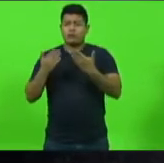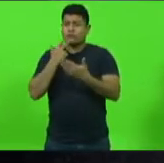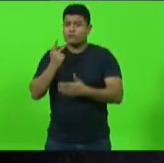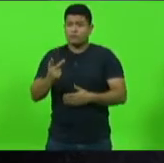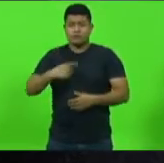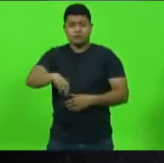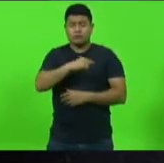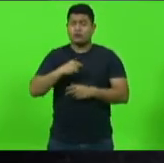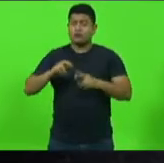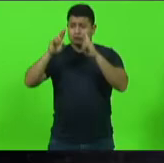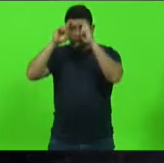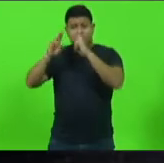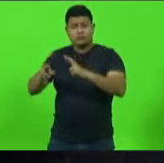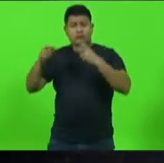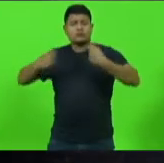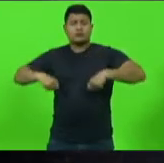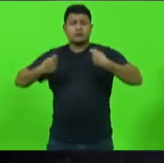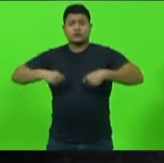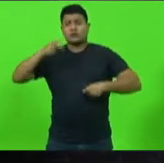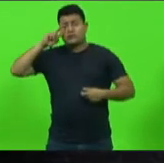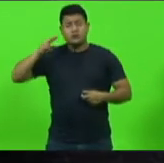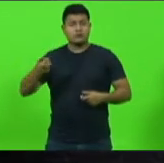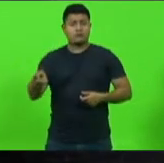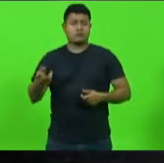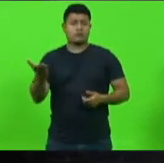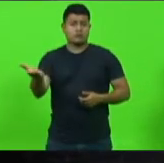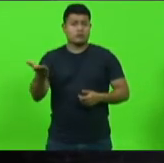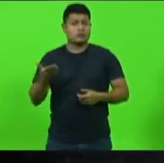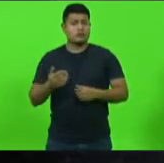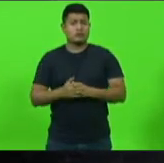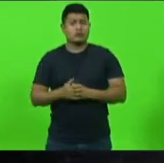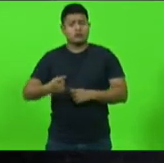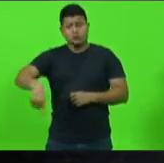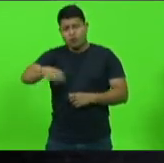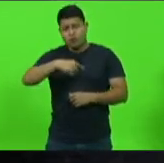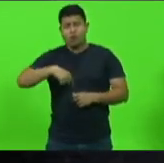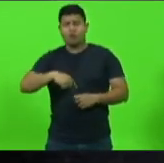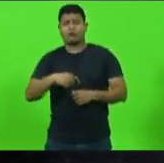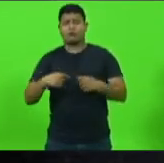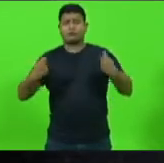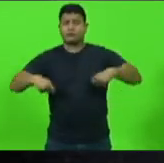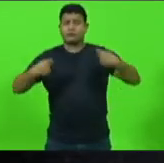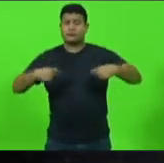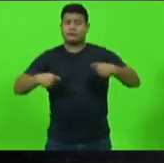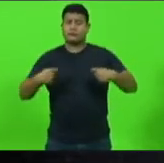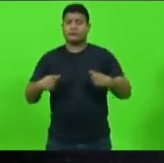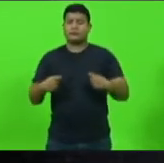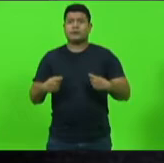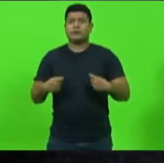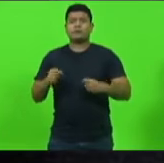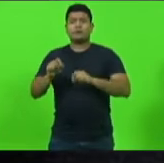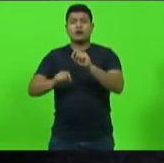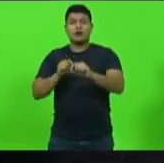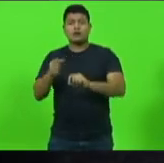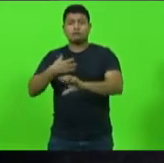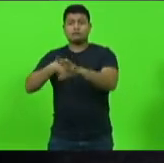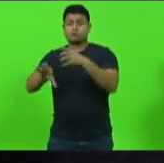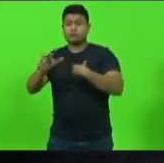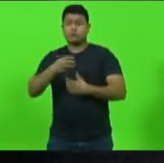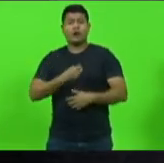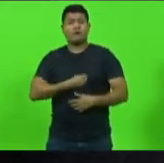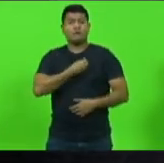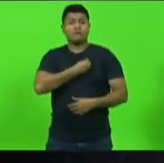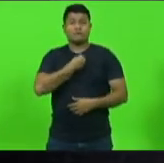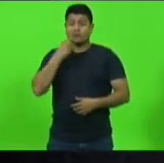respeito, o nosso reconhecimento, e possamos nos identificar com a vida dessas pessoas, a vida real